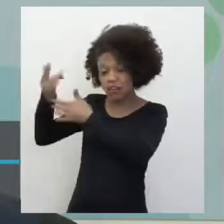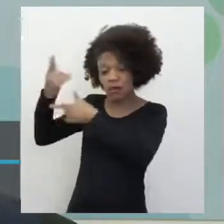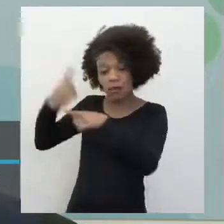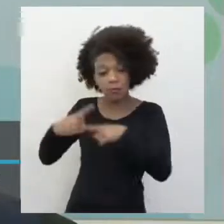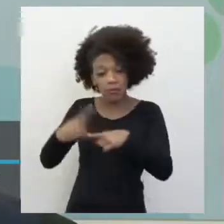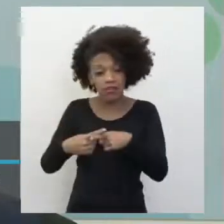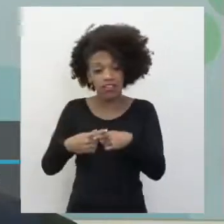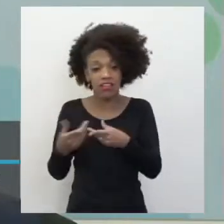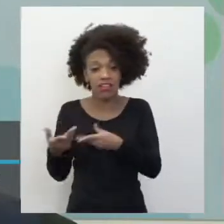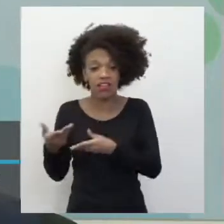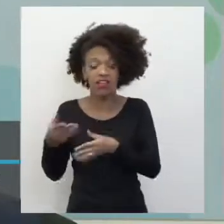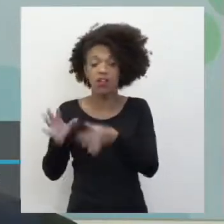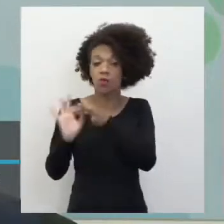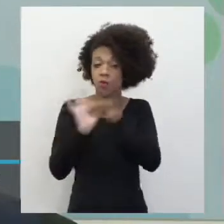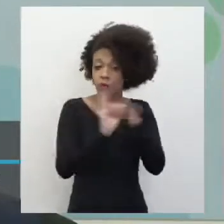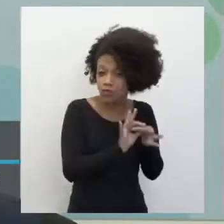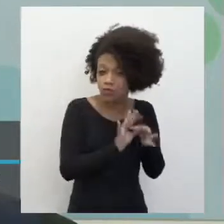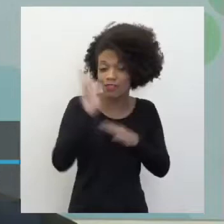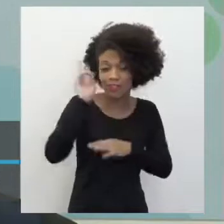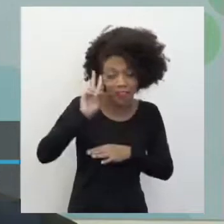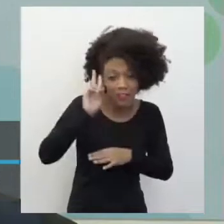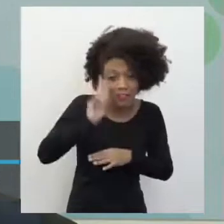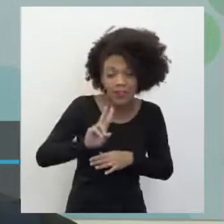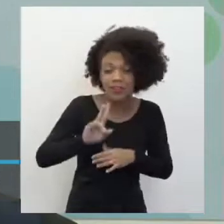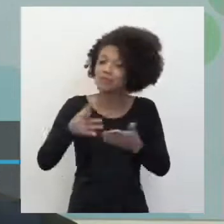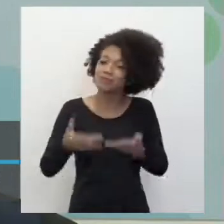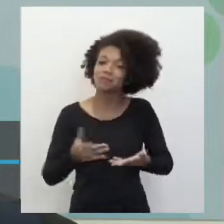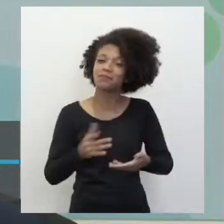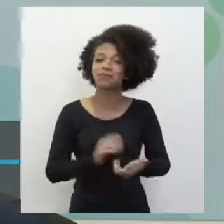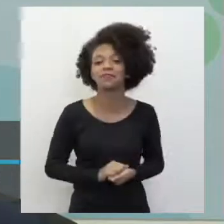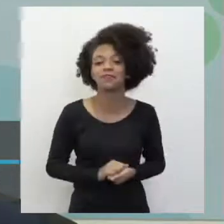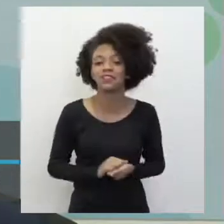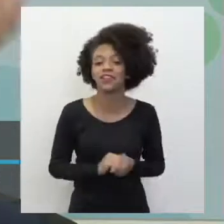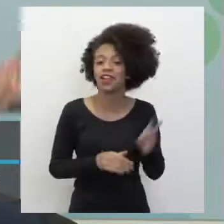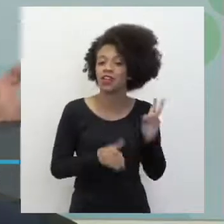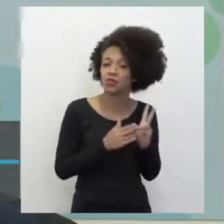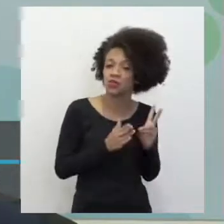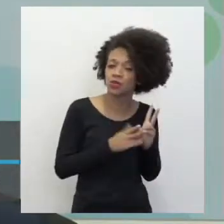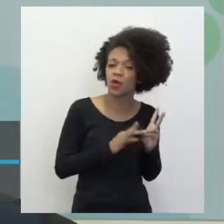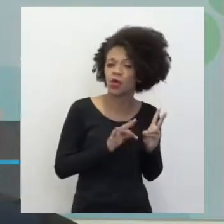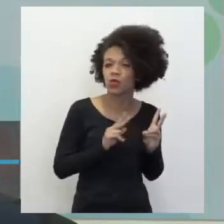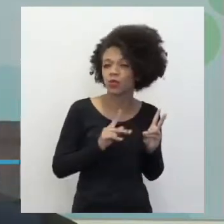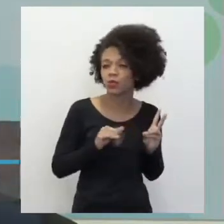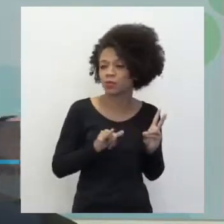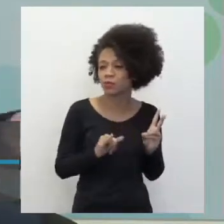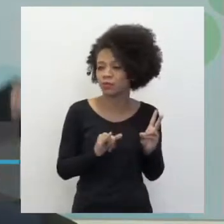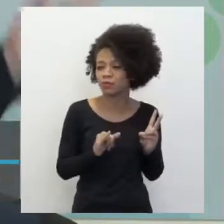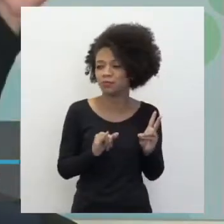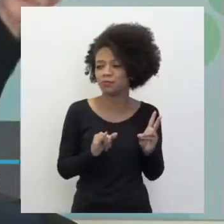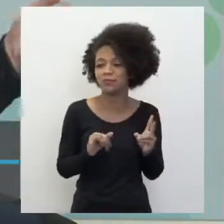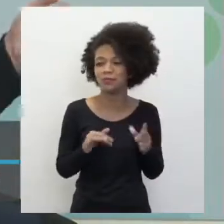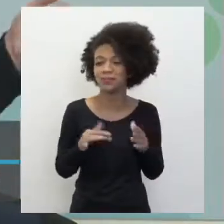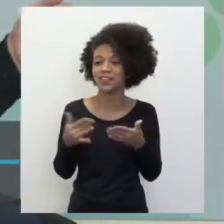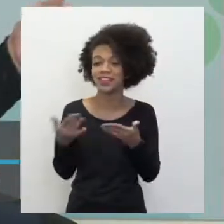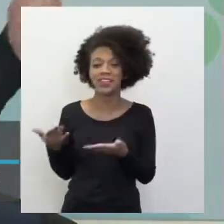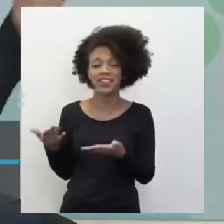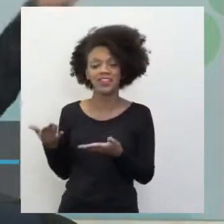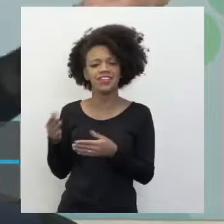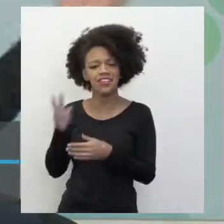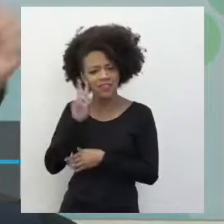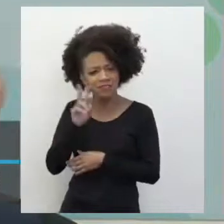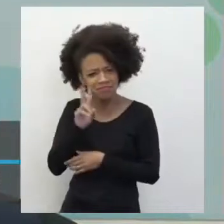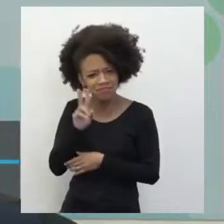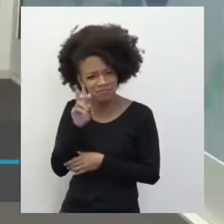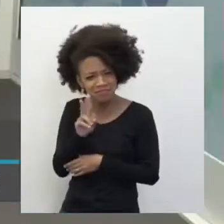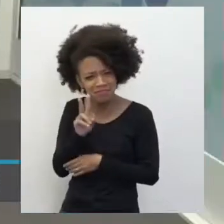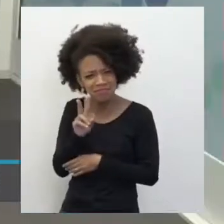for fazer intertextualidade com história aí, os indígenas lá tupi, a gente entende até... Lembra uma aula do oitavo ano, a origem